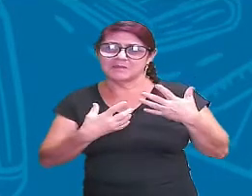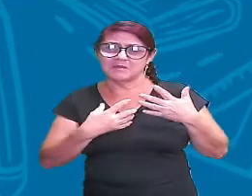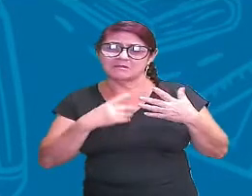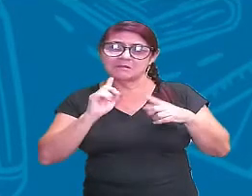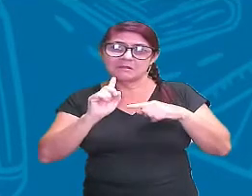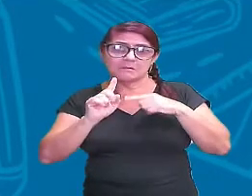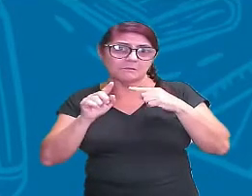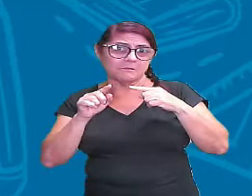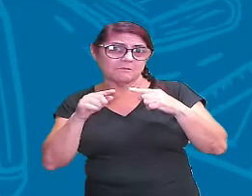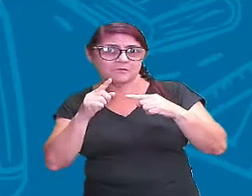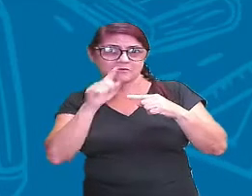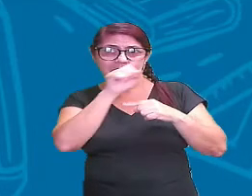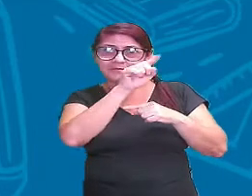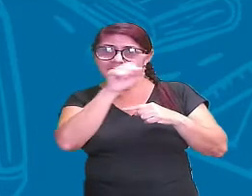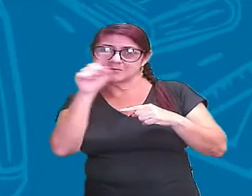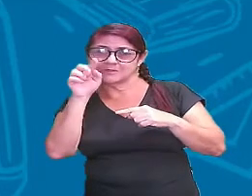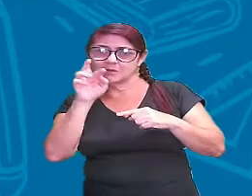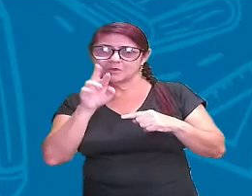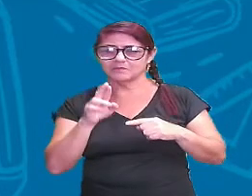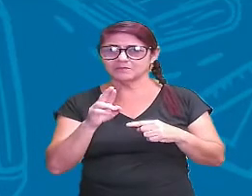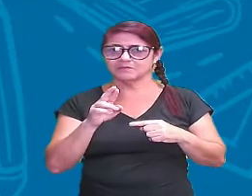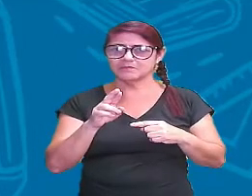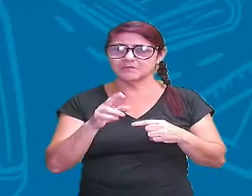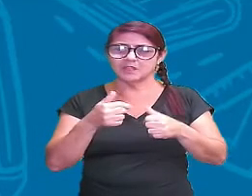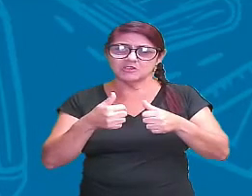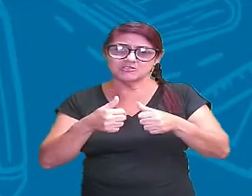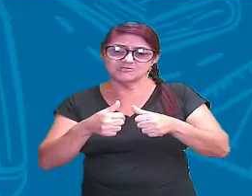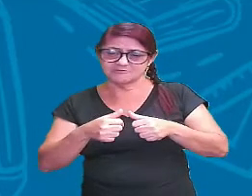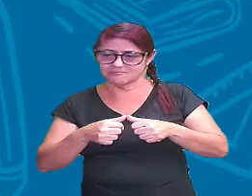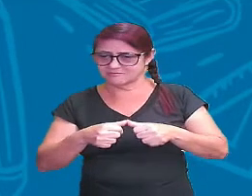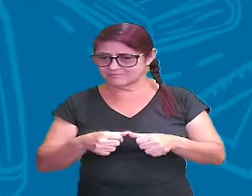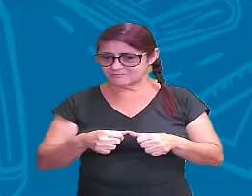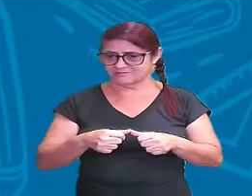letra R. Está na renda,